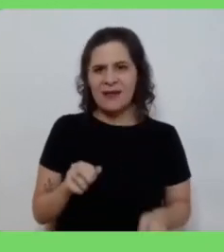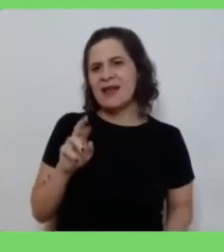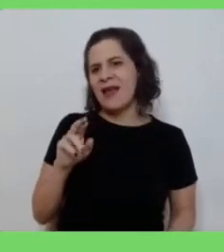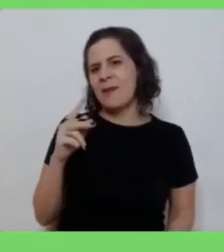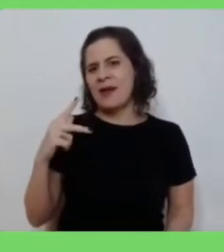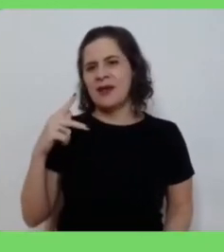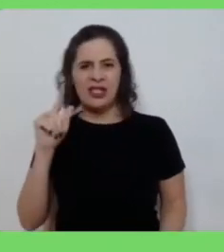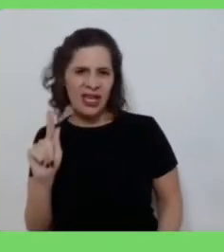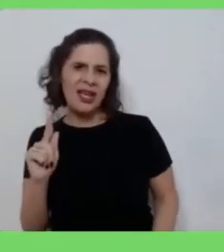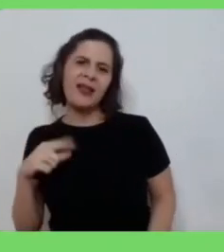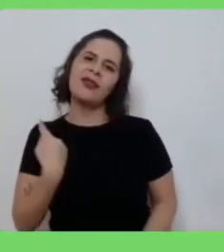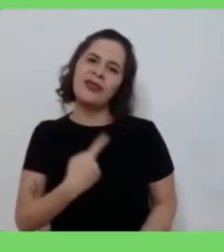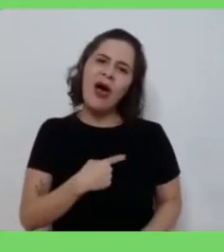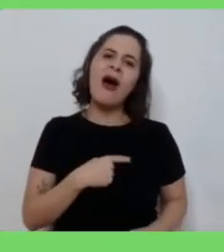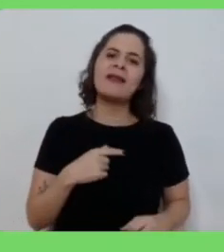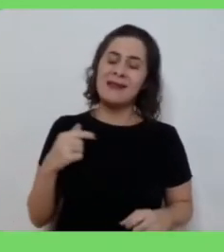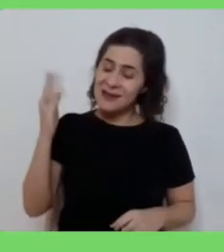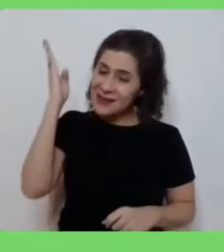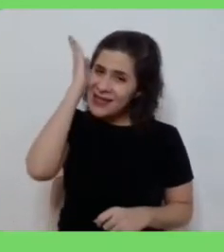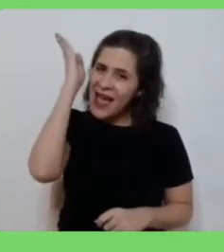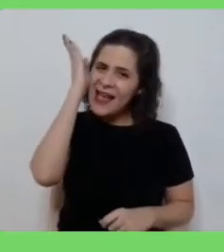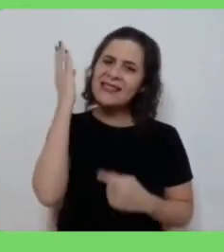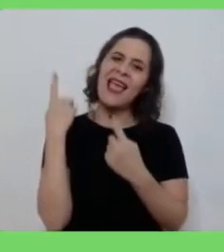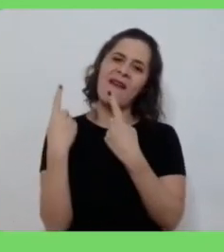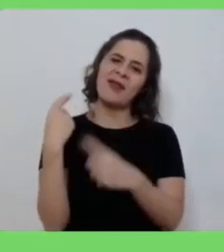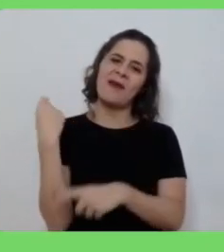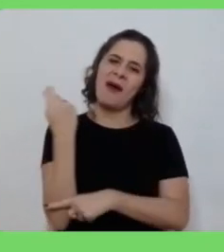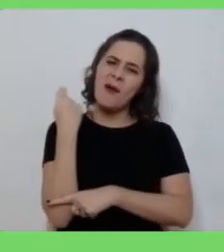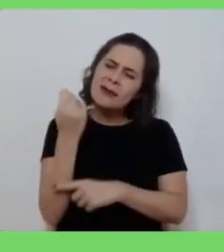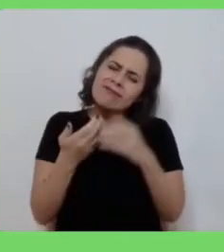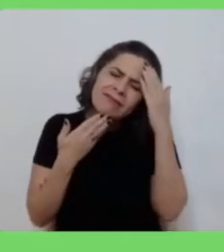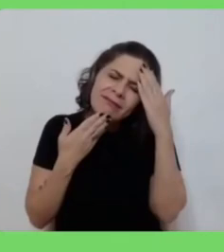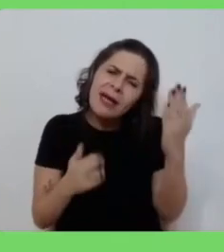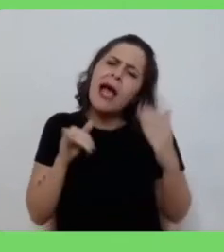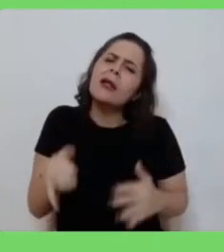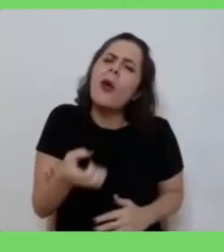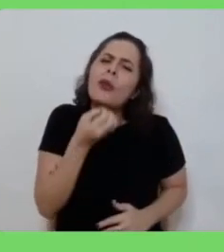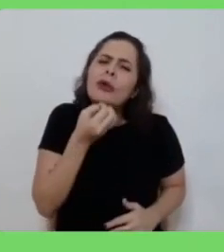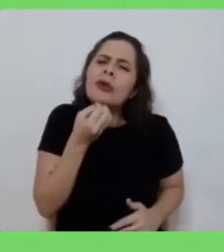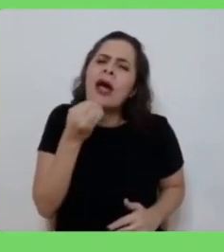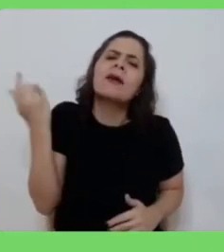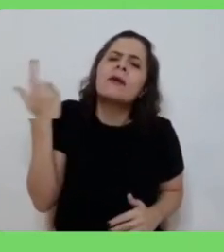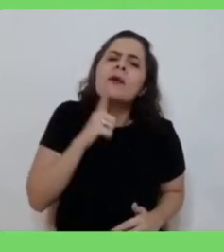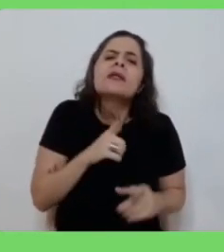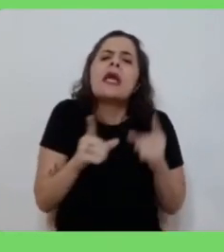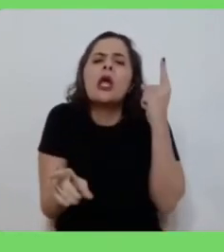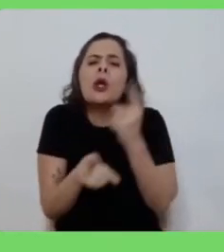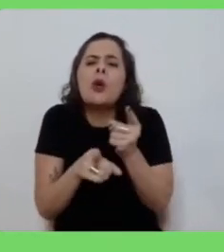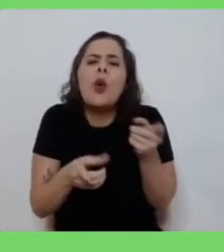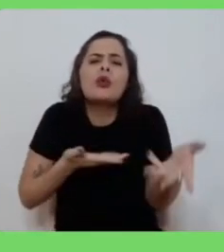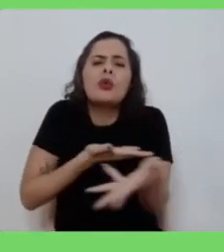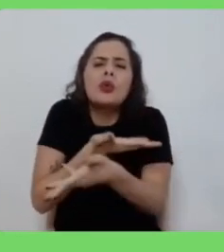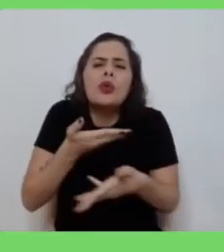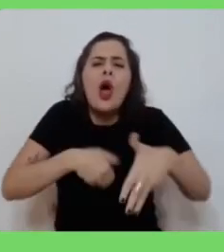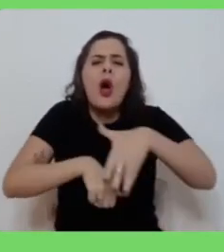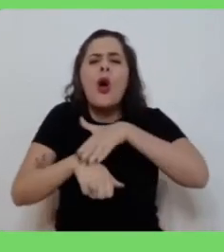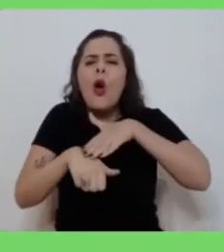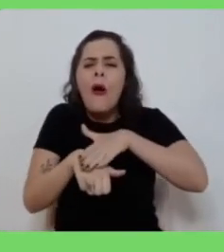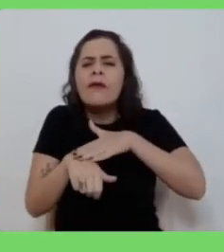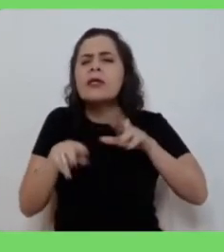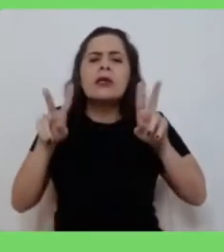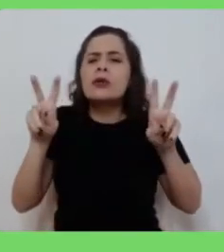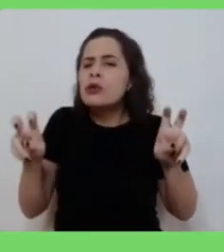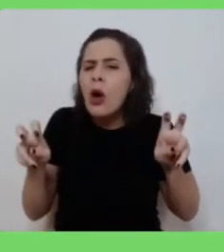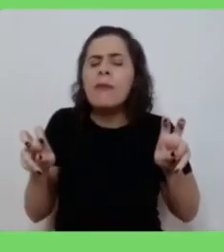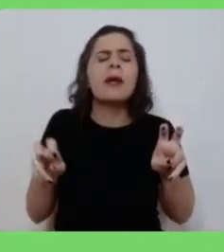participar junto ao Sesc Avenida Paulista desse encontro né de de conversar sobre essas questões que